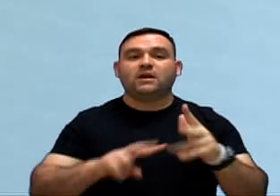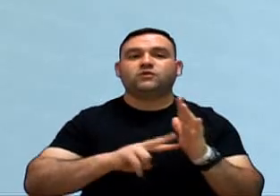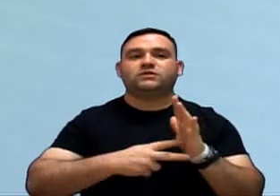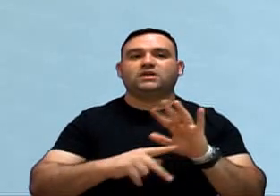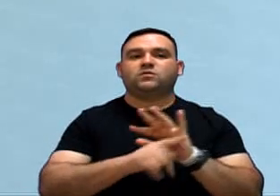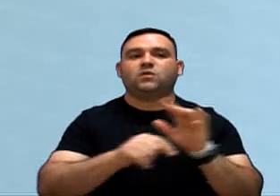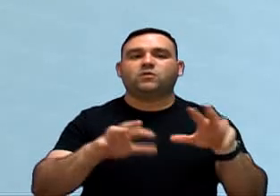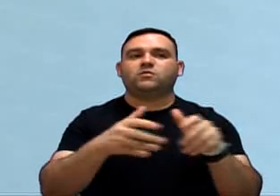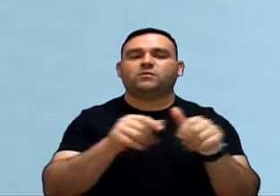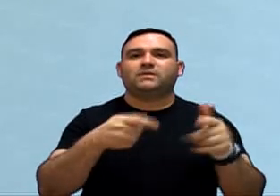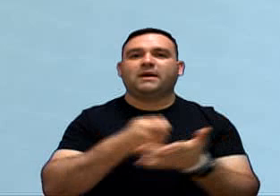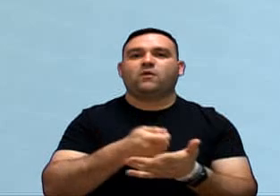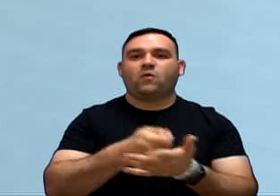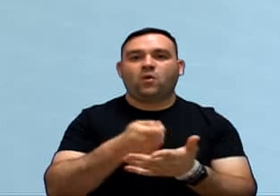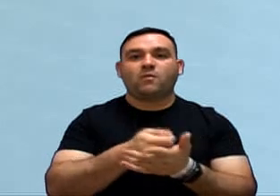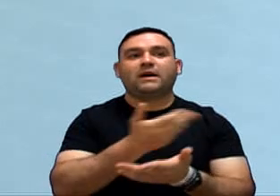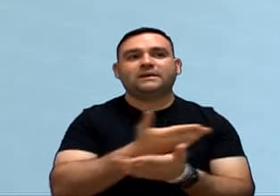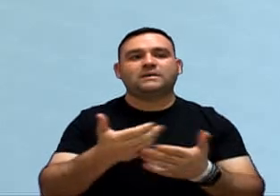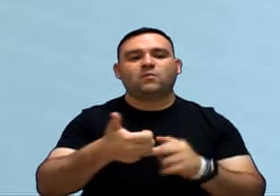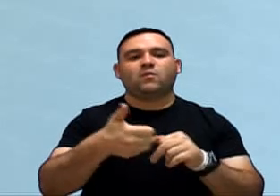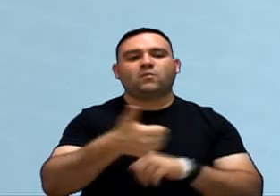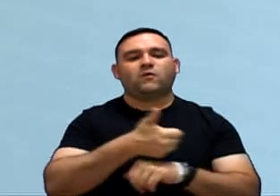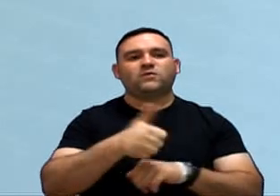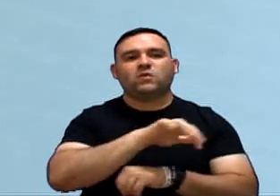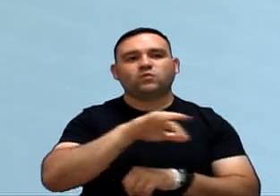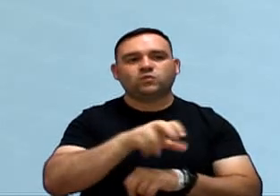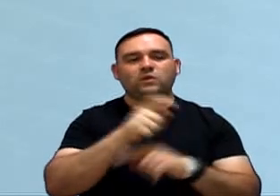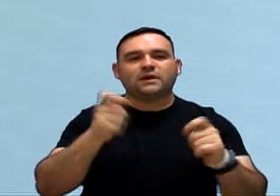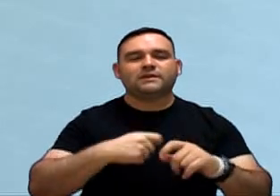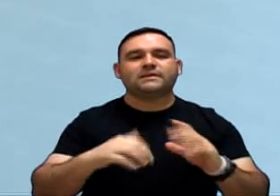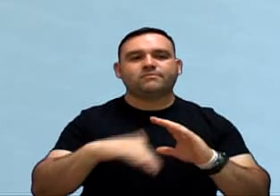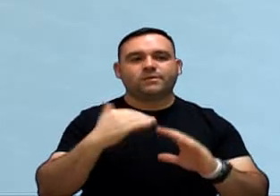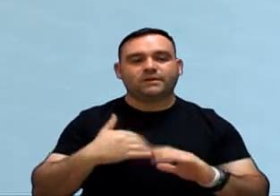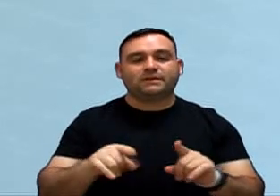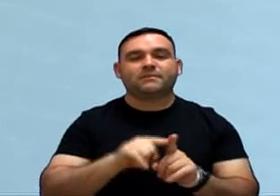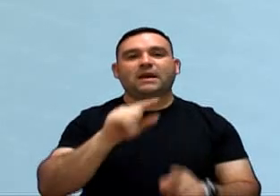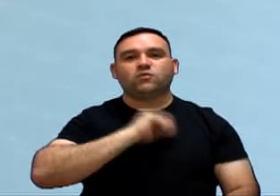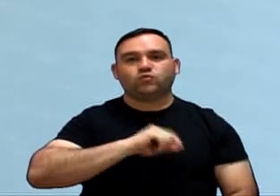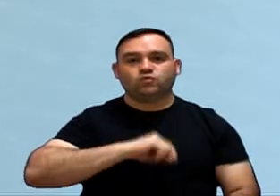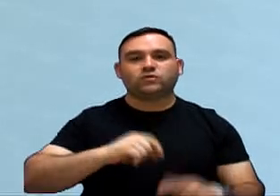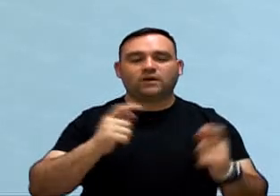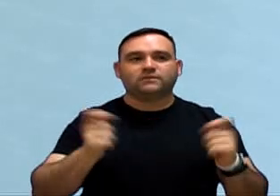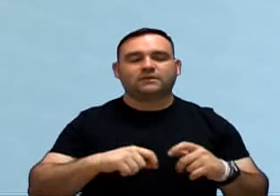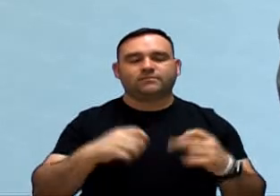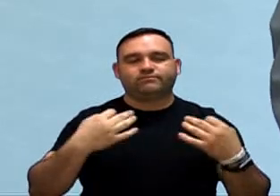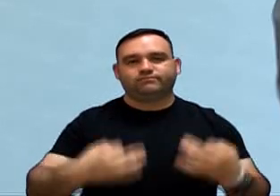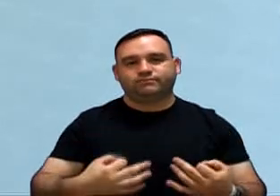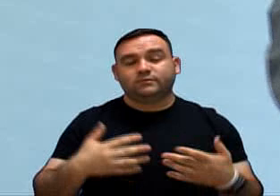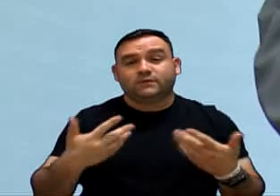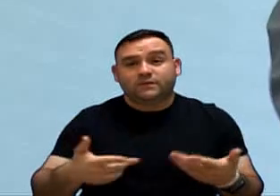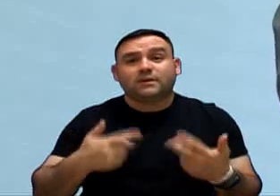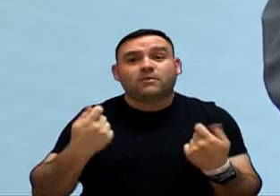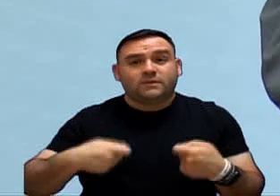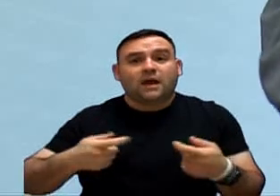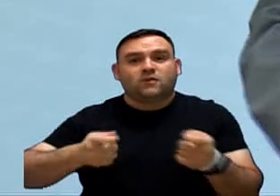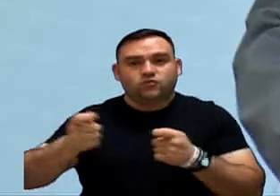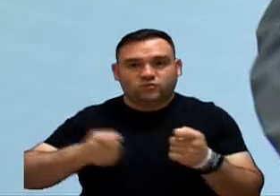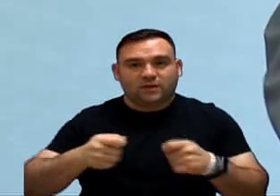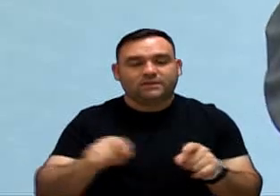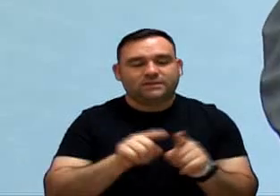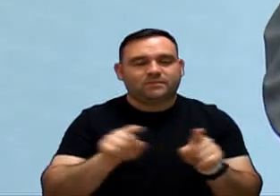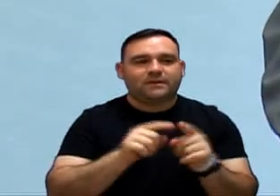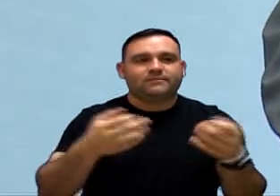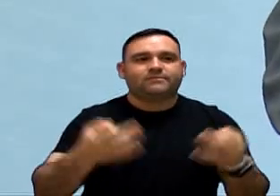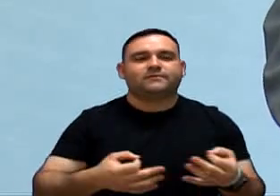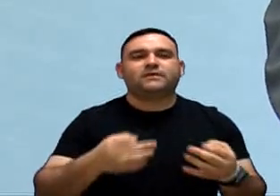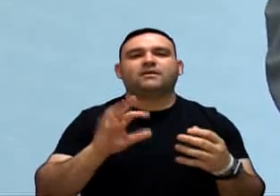de categoria cobra que esses profissionais possam receber e ter os reajustes necessários. Então, para isso, vamos ajustar e arredondar